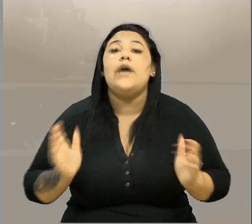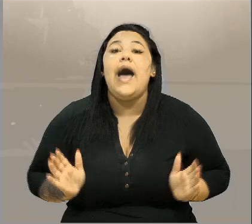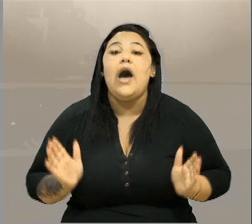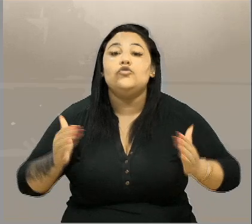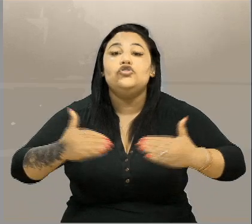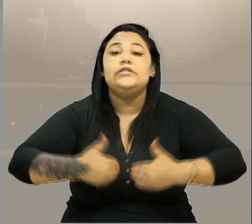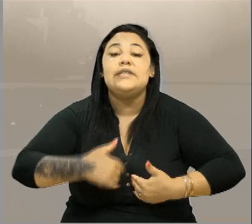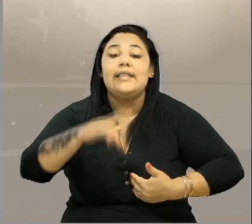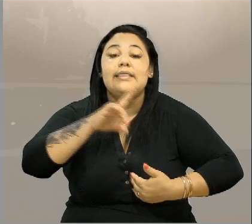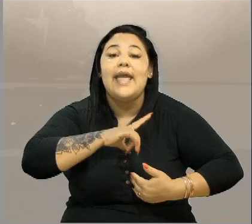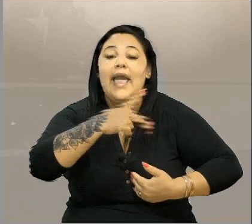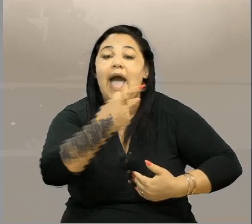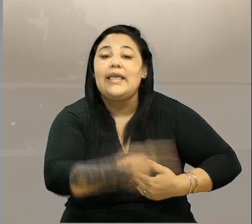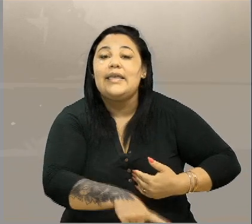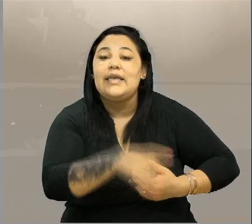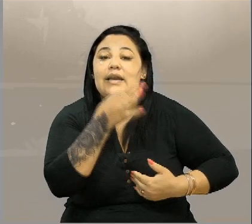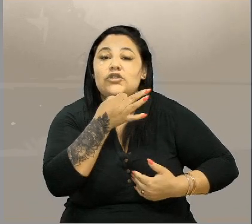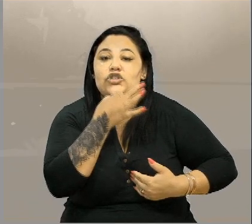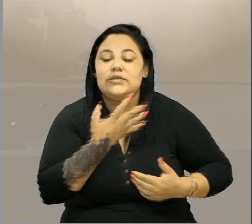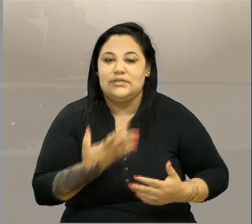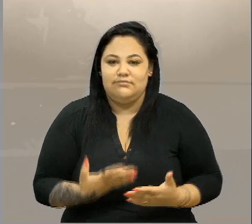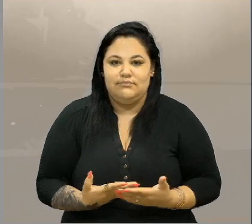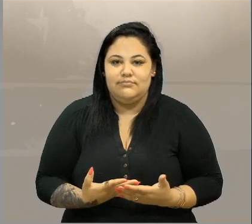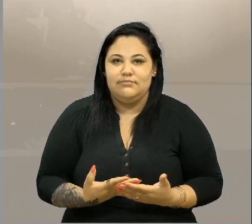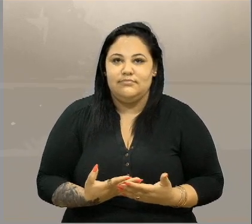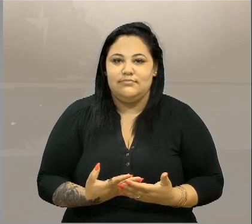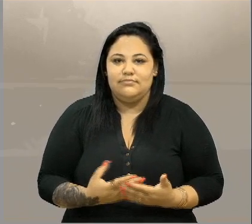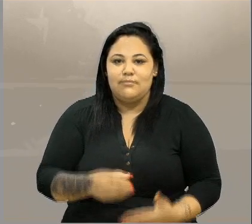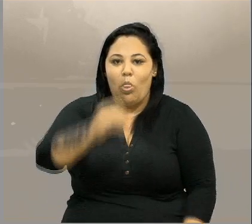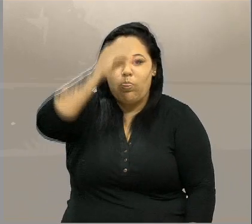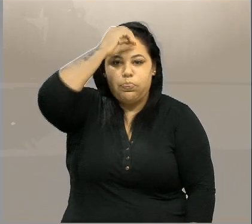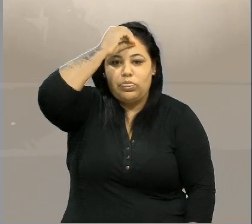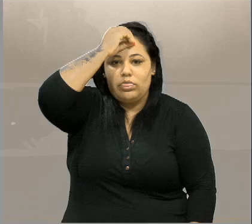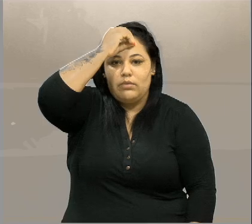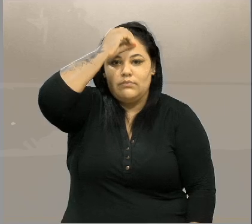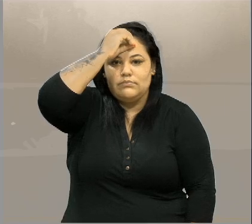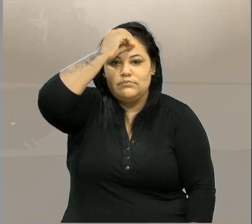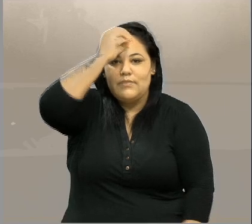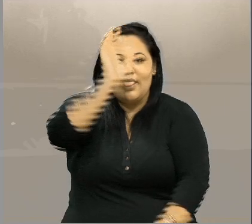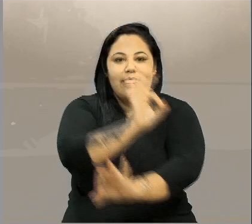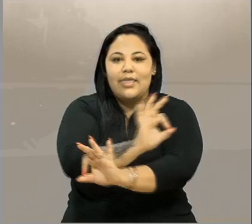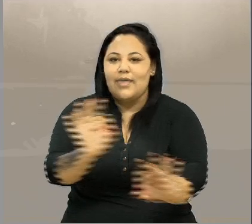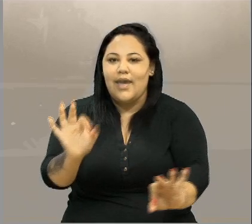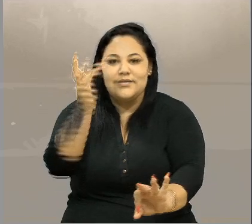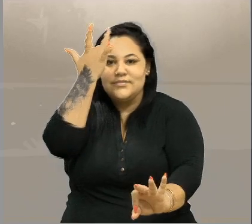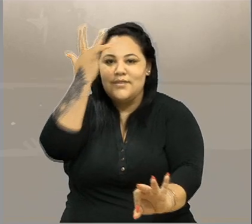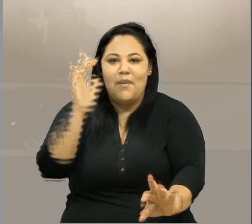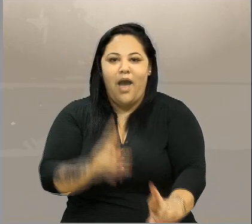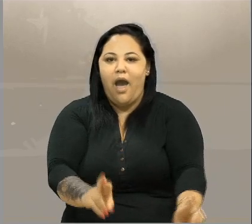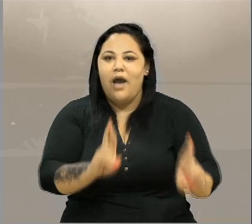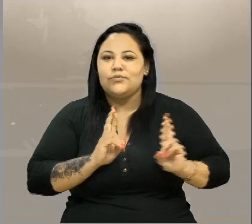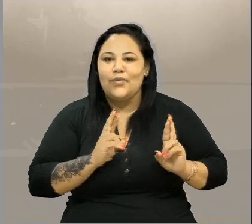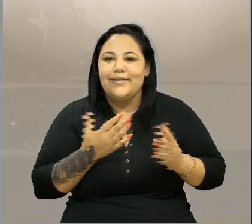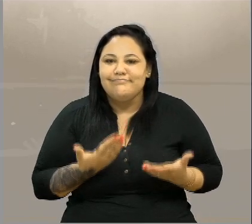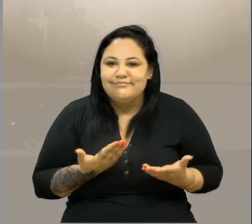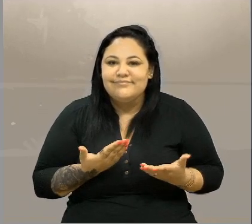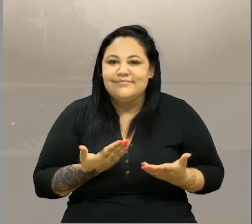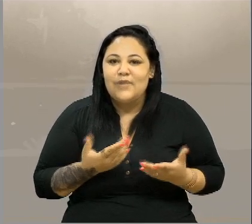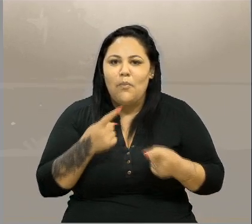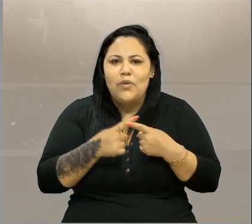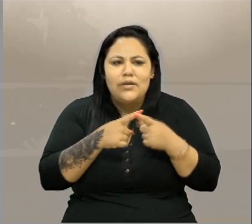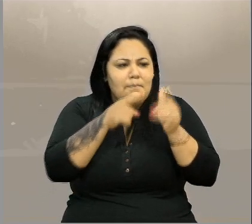autistas nós temos no município de Caxias do Sul? Ninguém sabia esse dado. Então, a gente, né, consultava